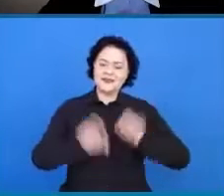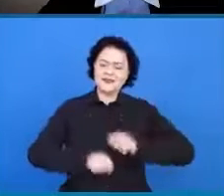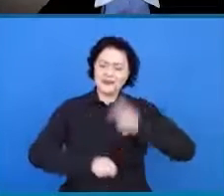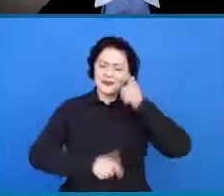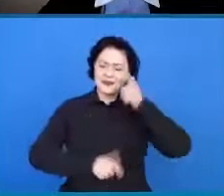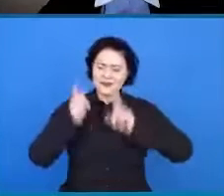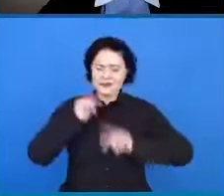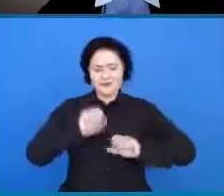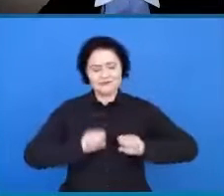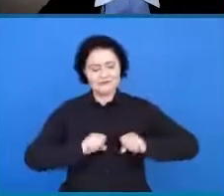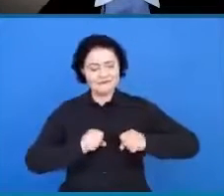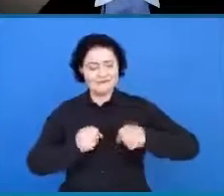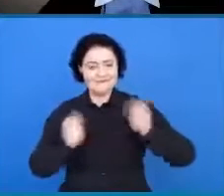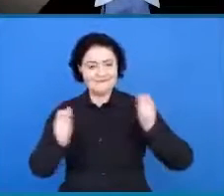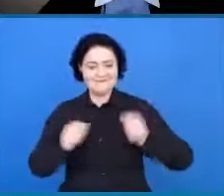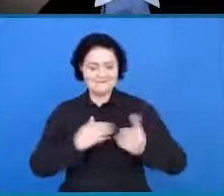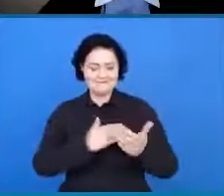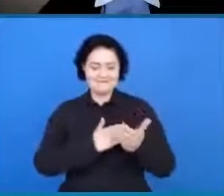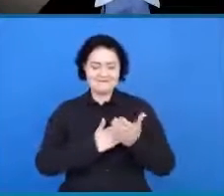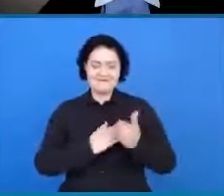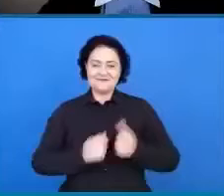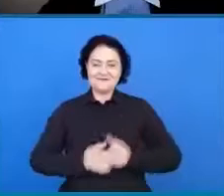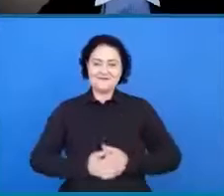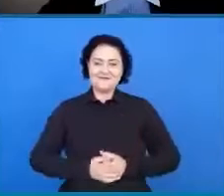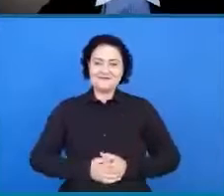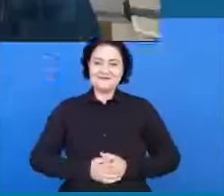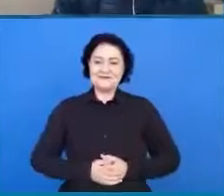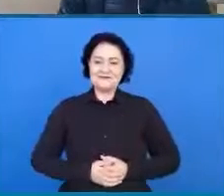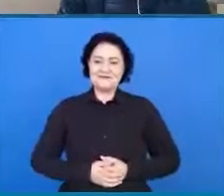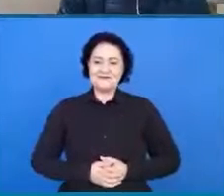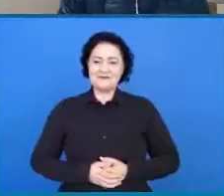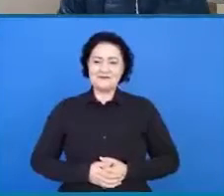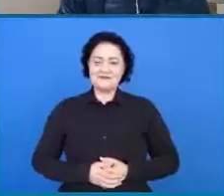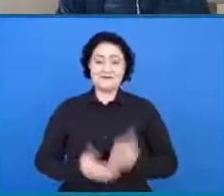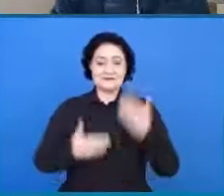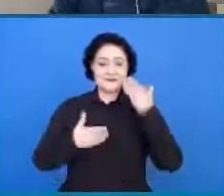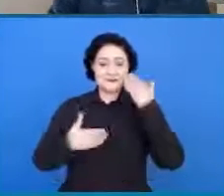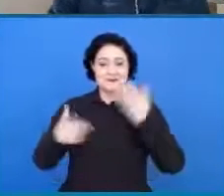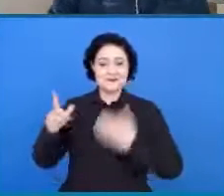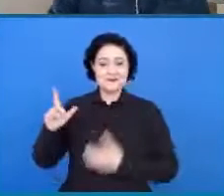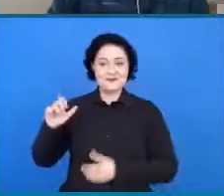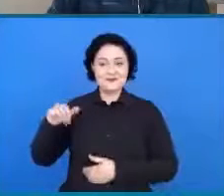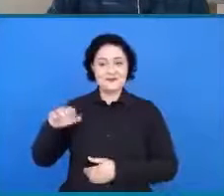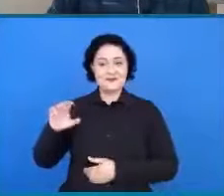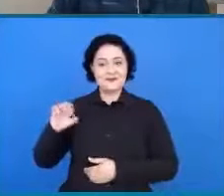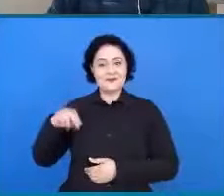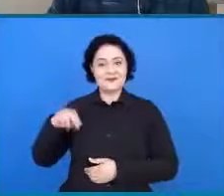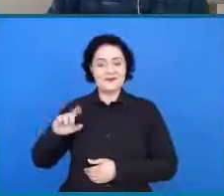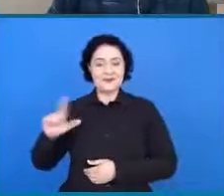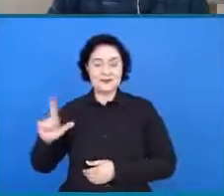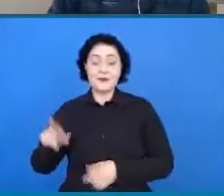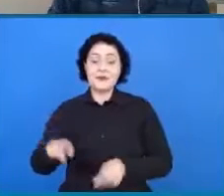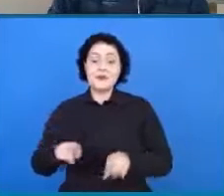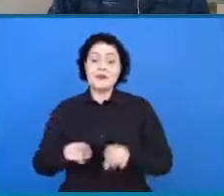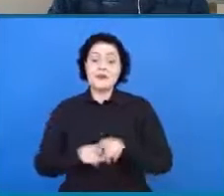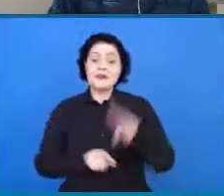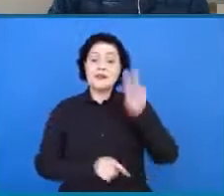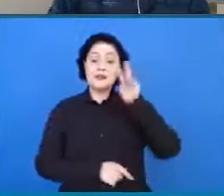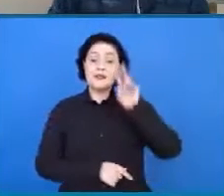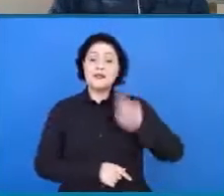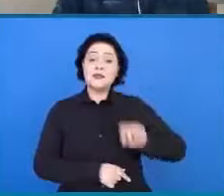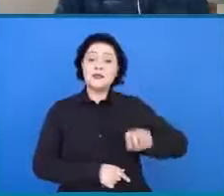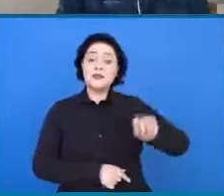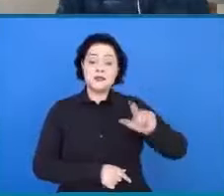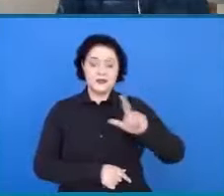possibilidades possam colaborar conosco e é muito obrigada linco e nós gostaríamos de lembrar